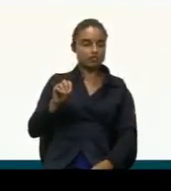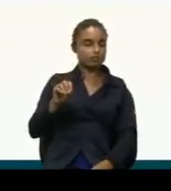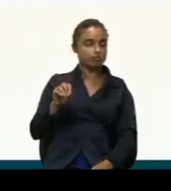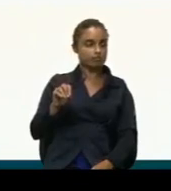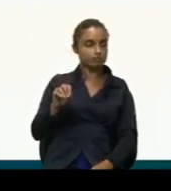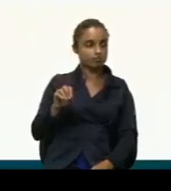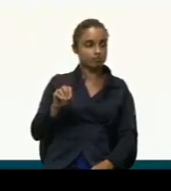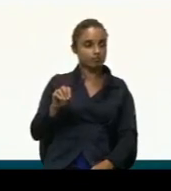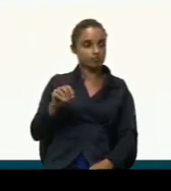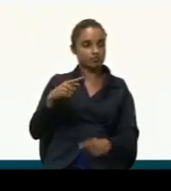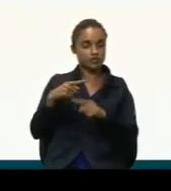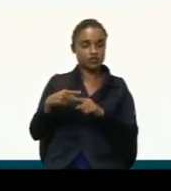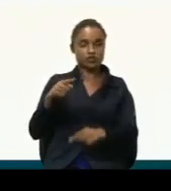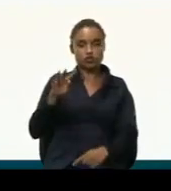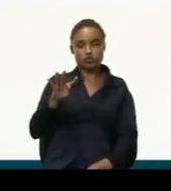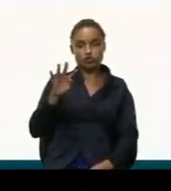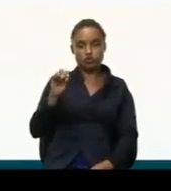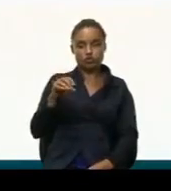por 40.